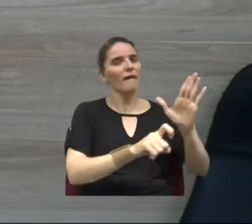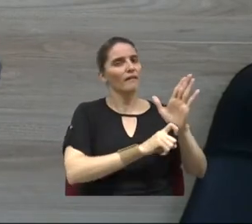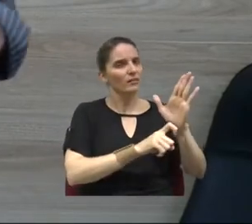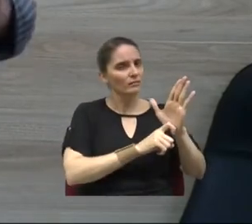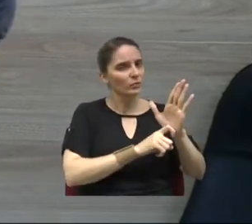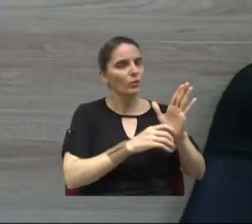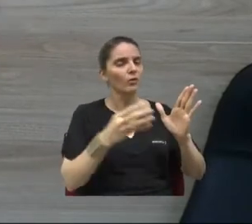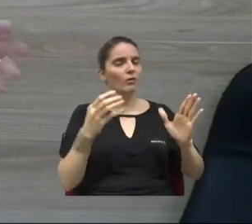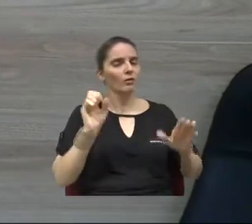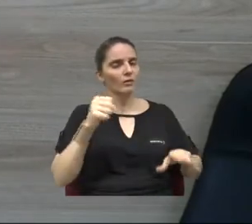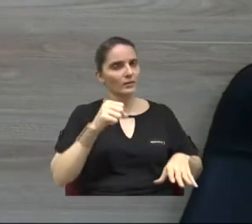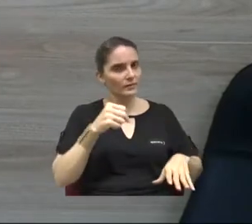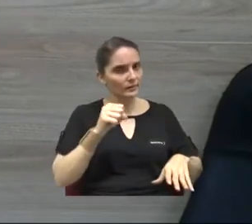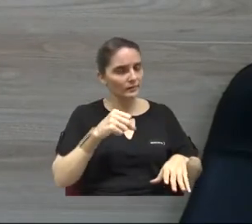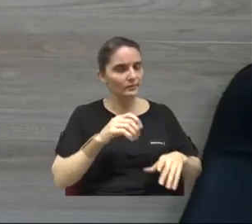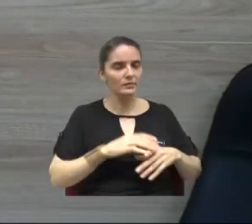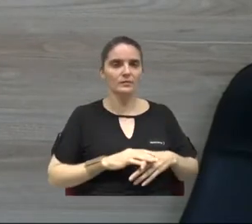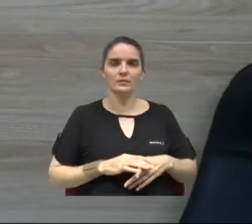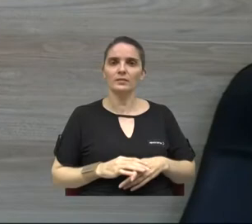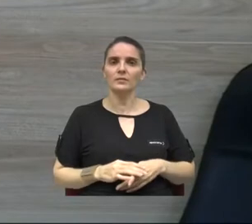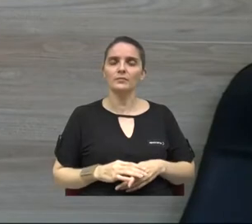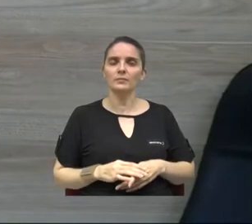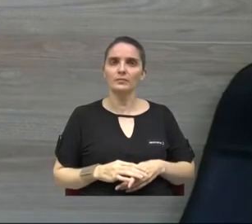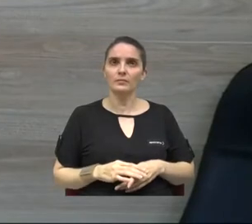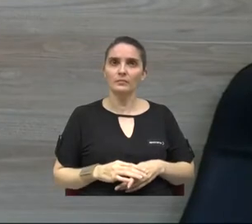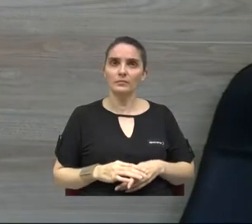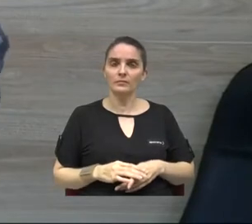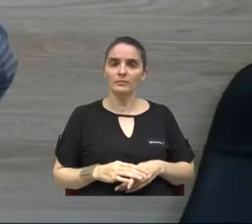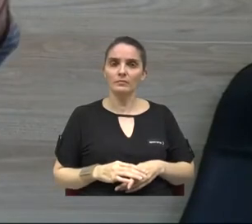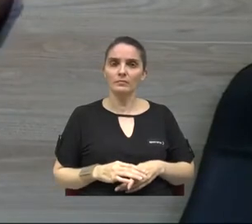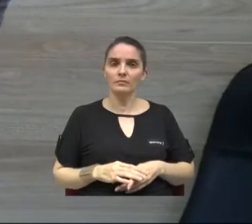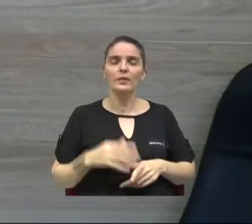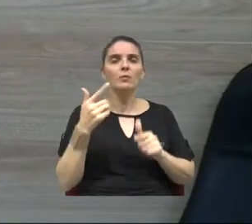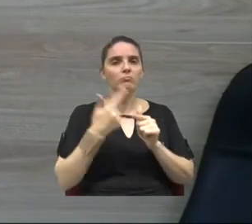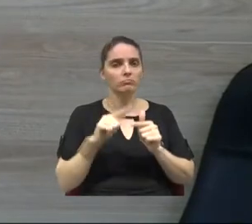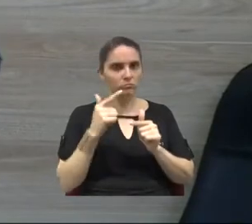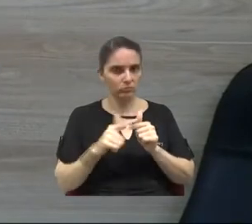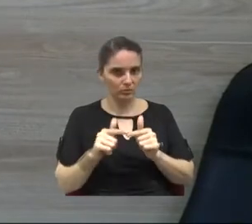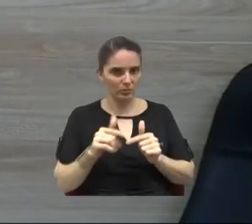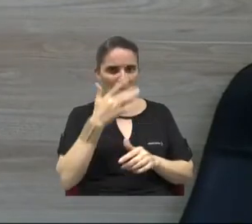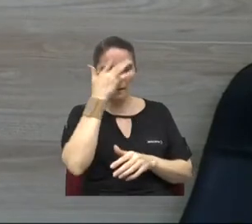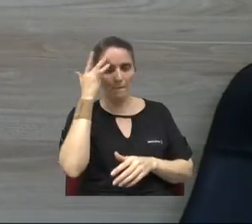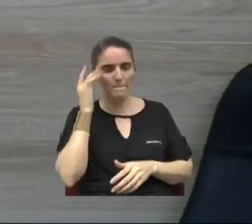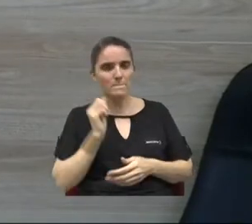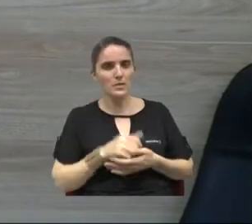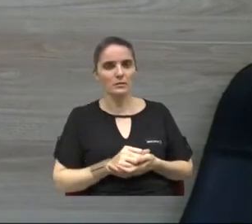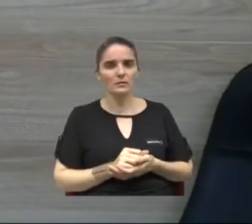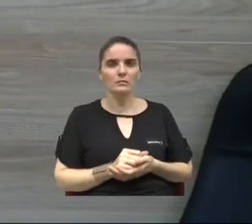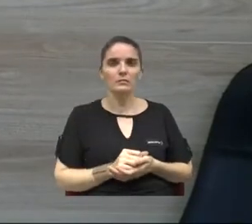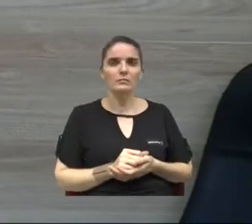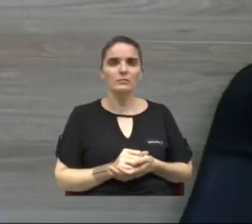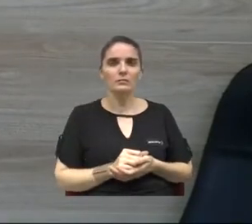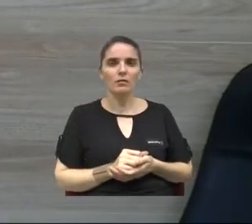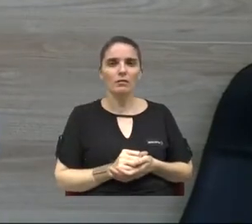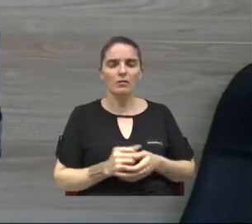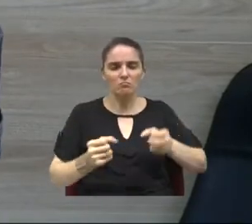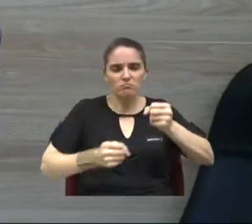as crianças estavam treinando, já tivemos um problema de traficante correndo da polícia no meio do